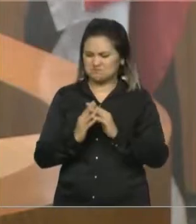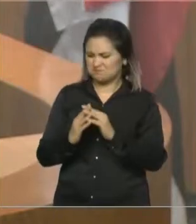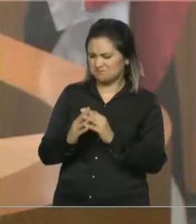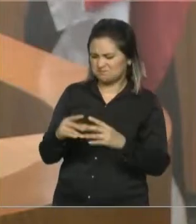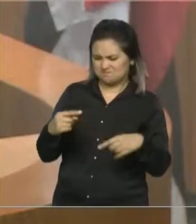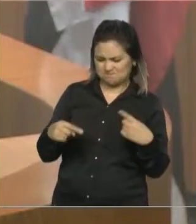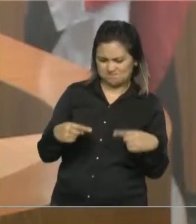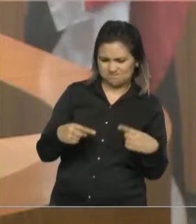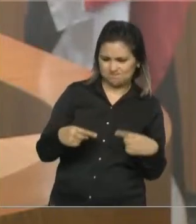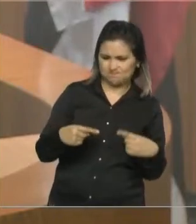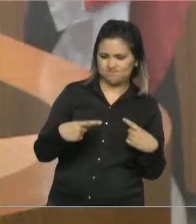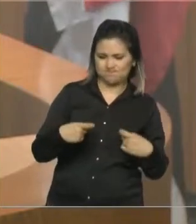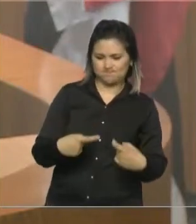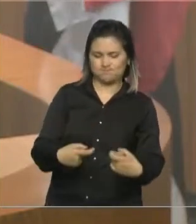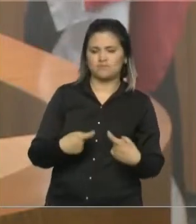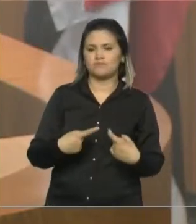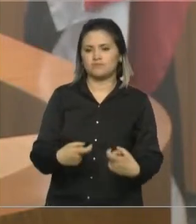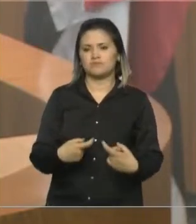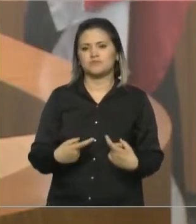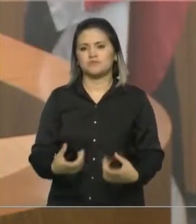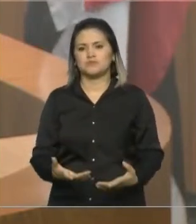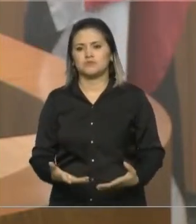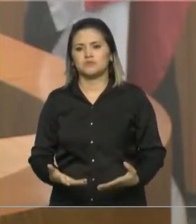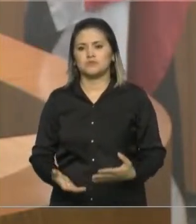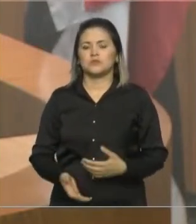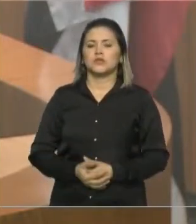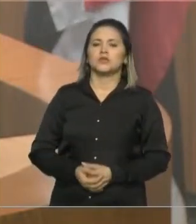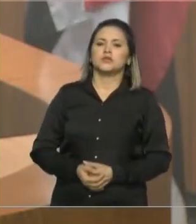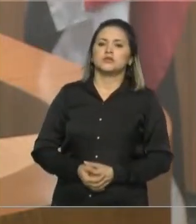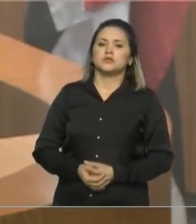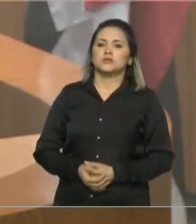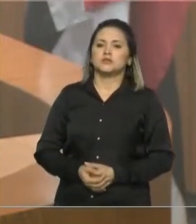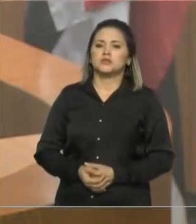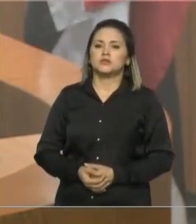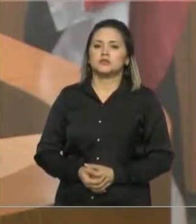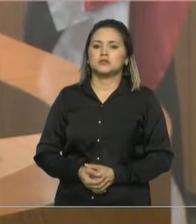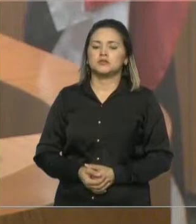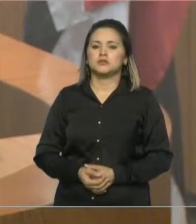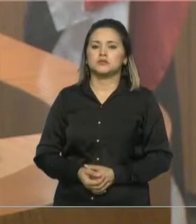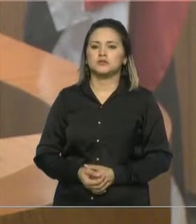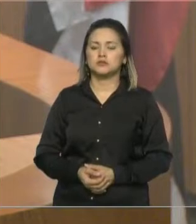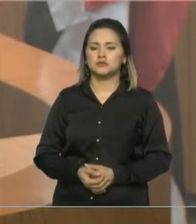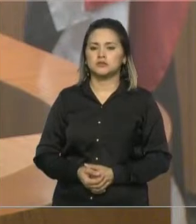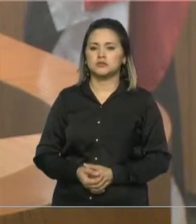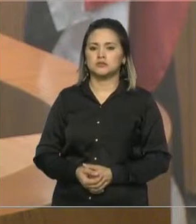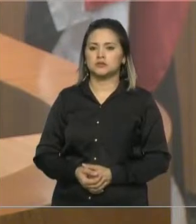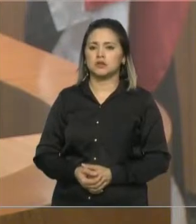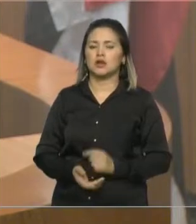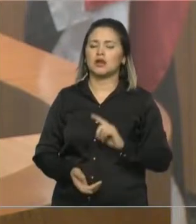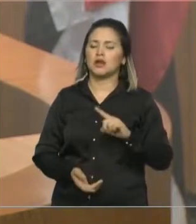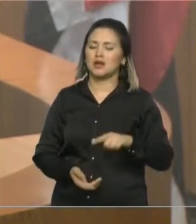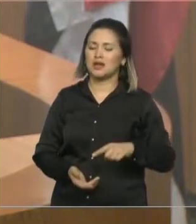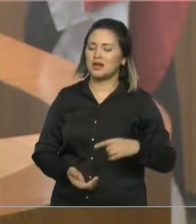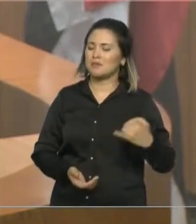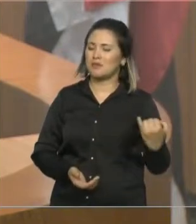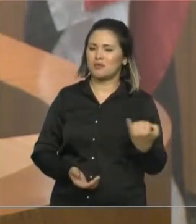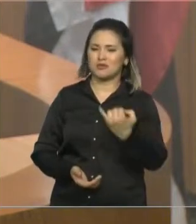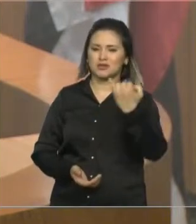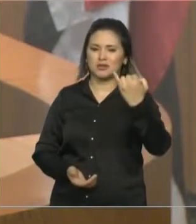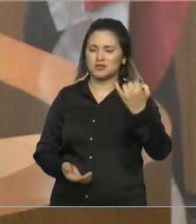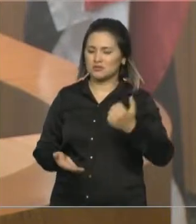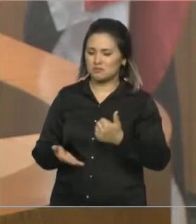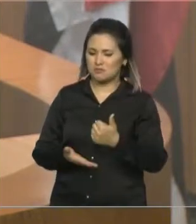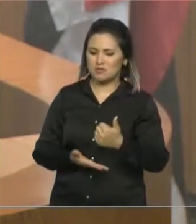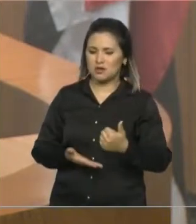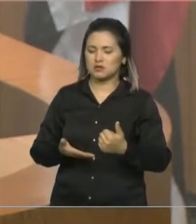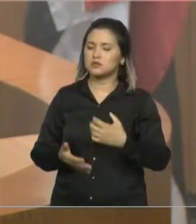testemunha viva de que o secretário enfrenta resistências de toda forma nesse sentido. E é fundamental que a gente sensibilize cada